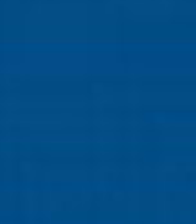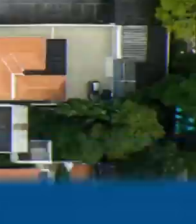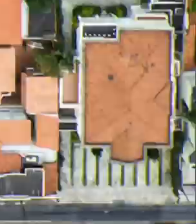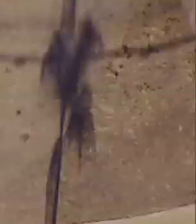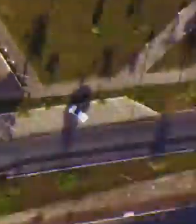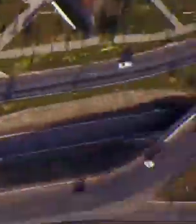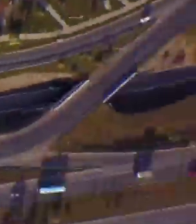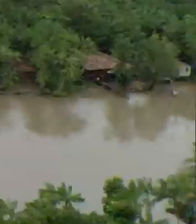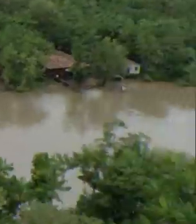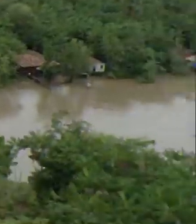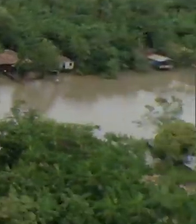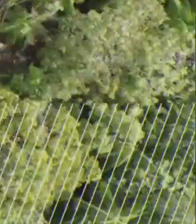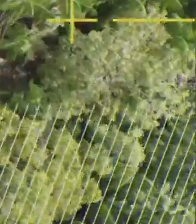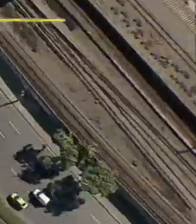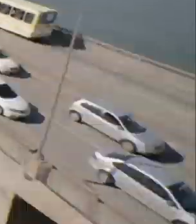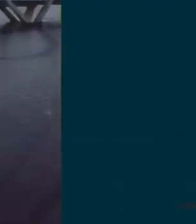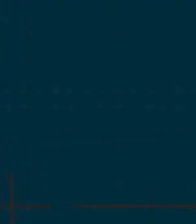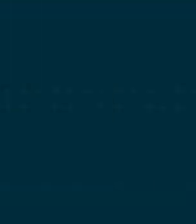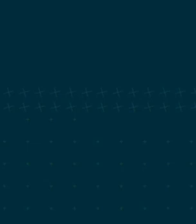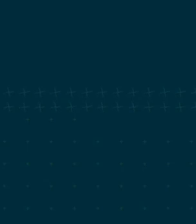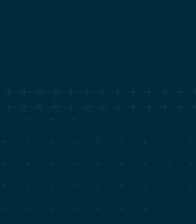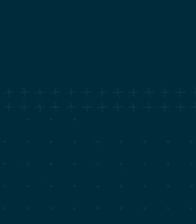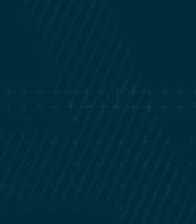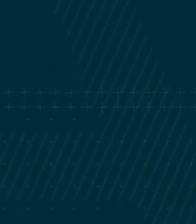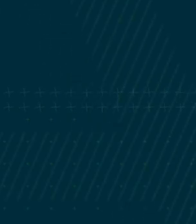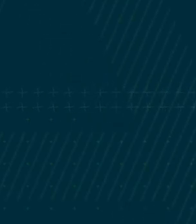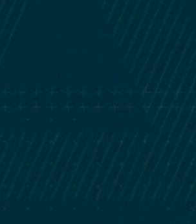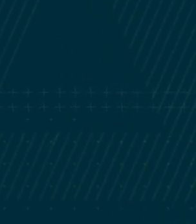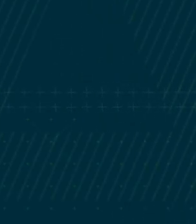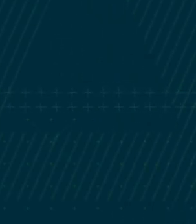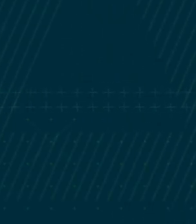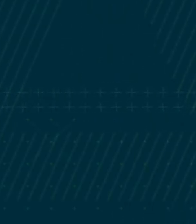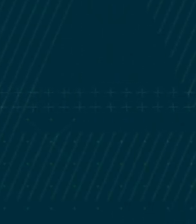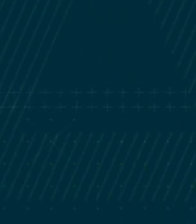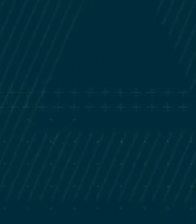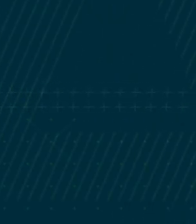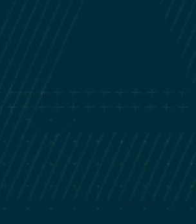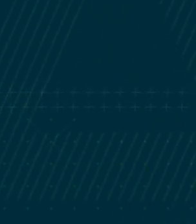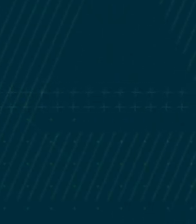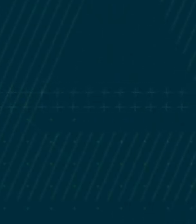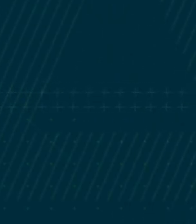Legenda Zanotto